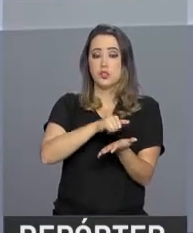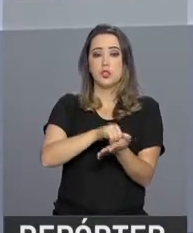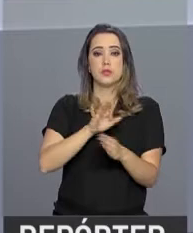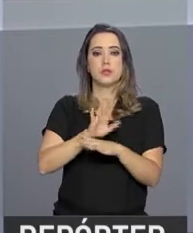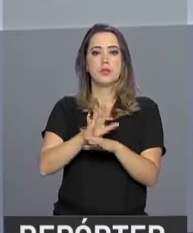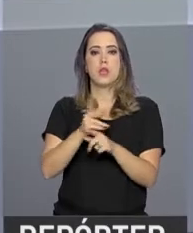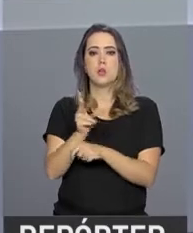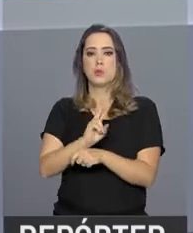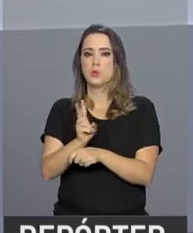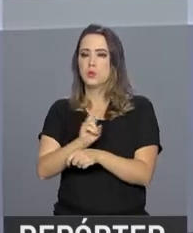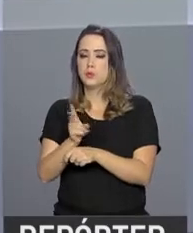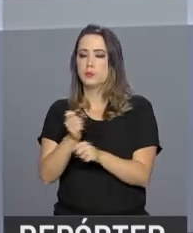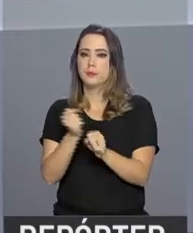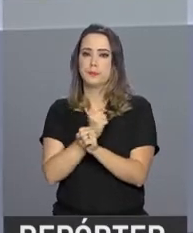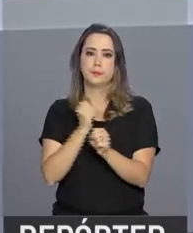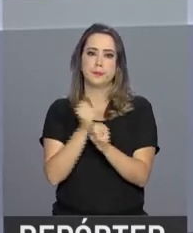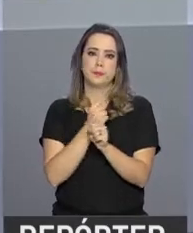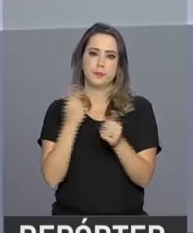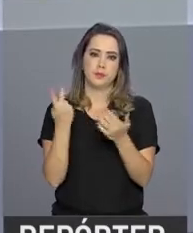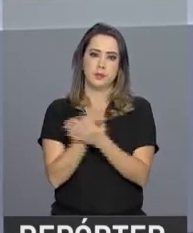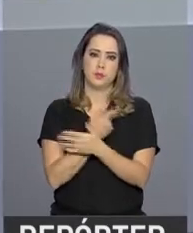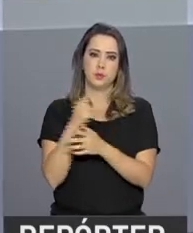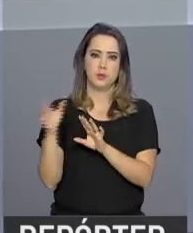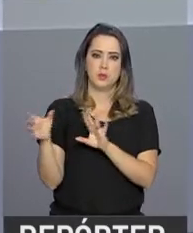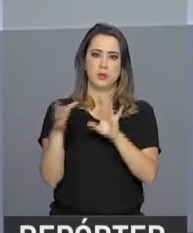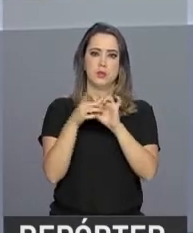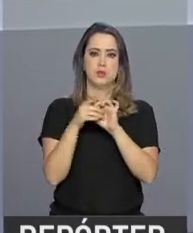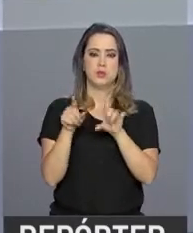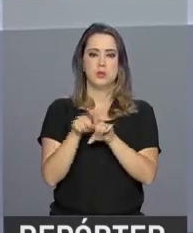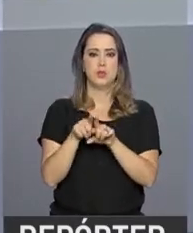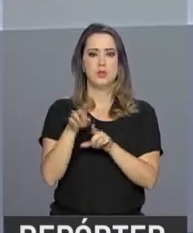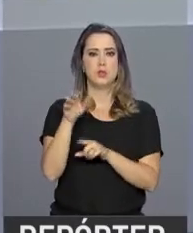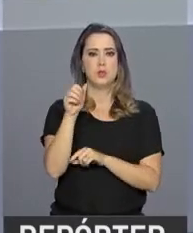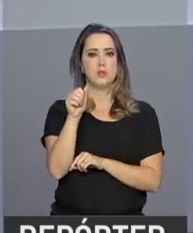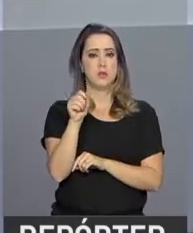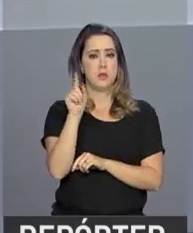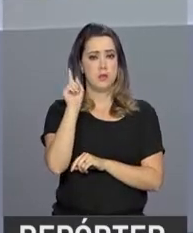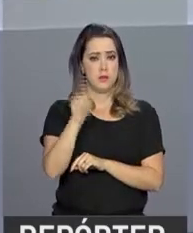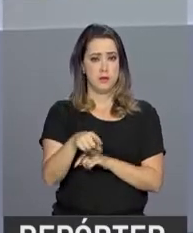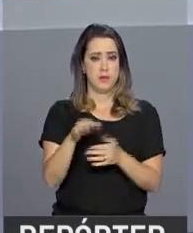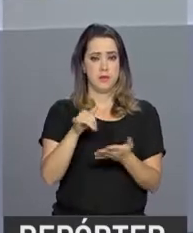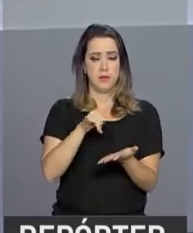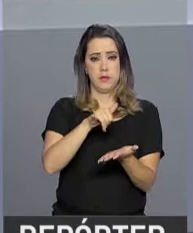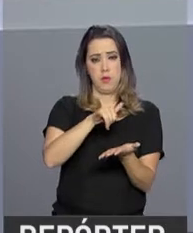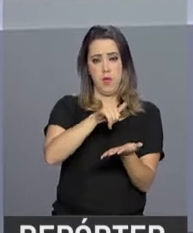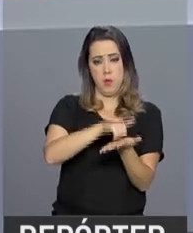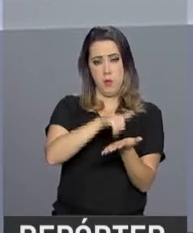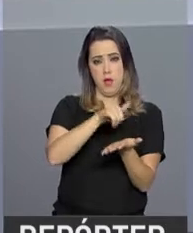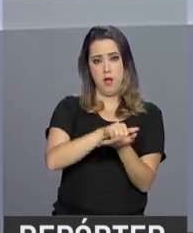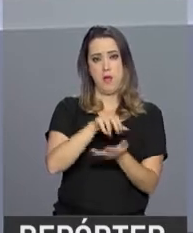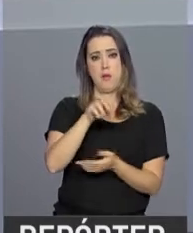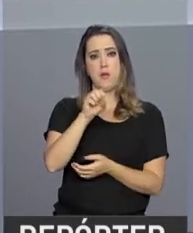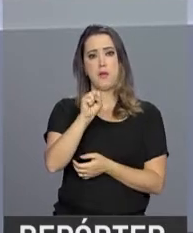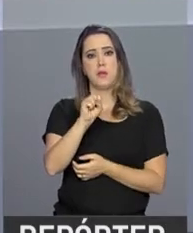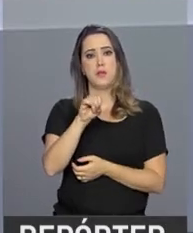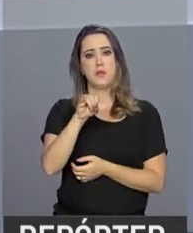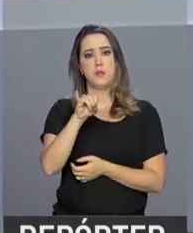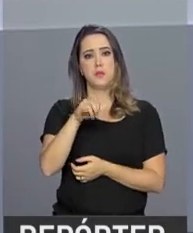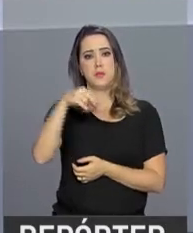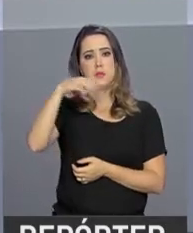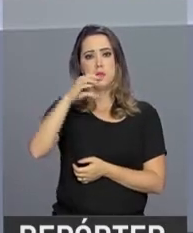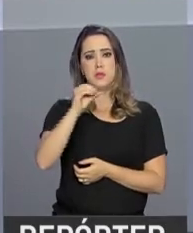ajudar na fiscalização das obras realizadas via parceria público privada é o ápice corre fiscalização